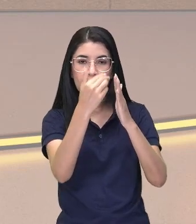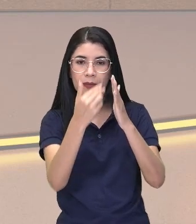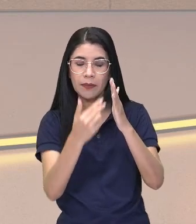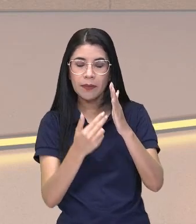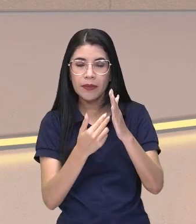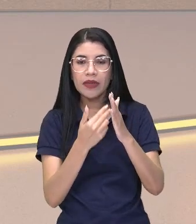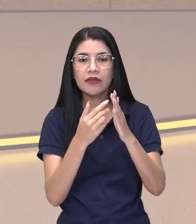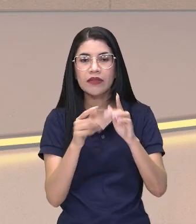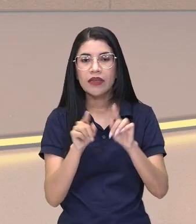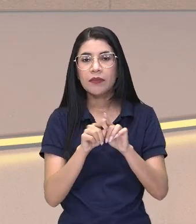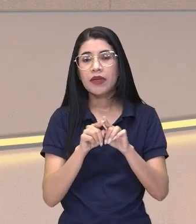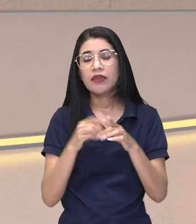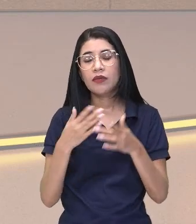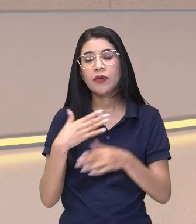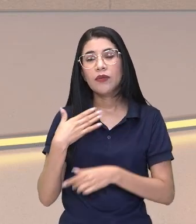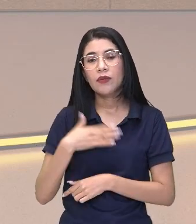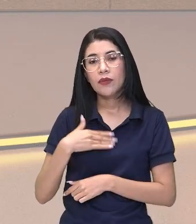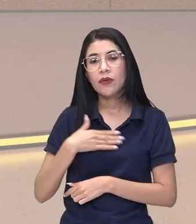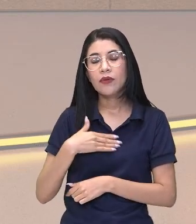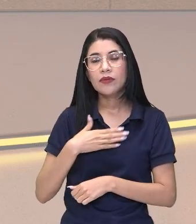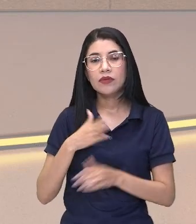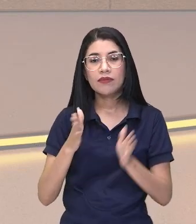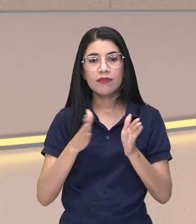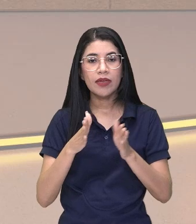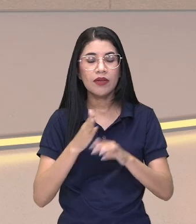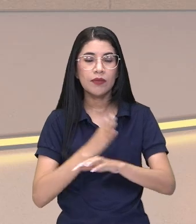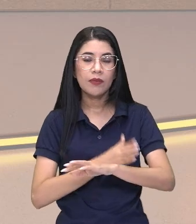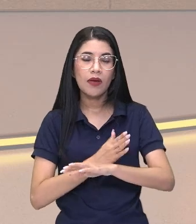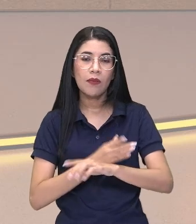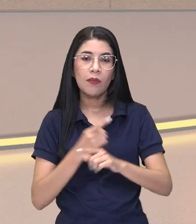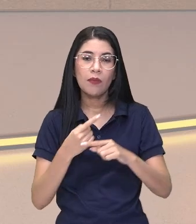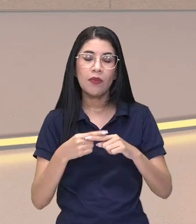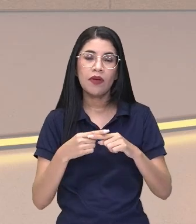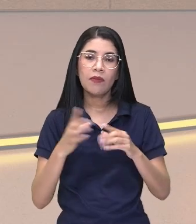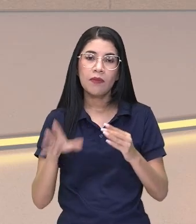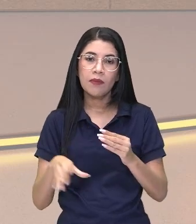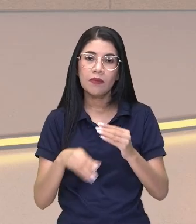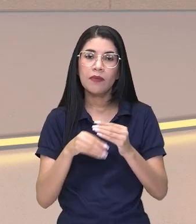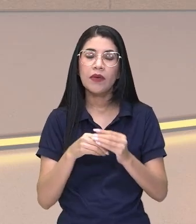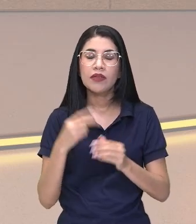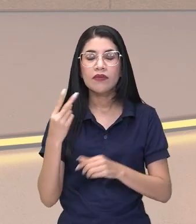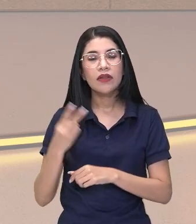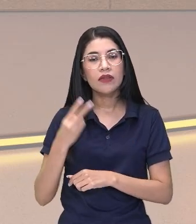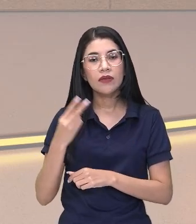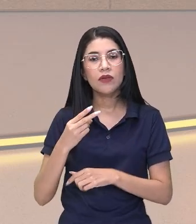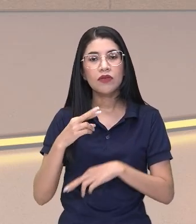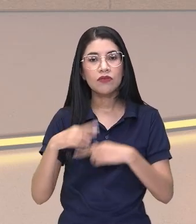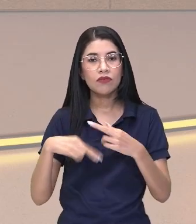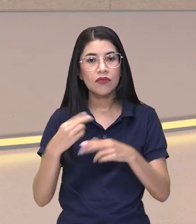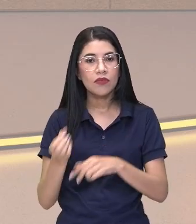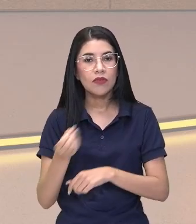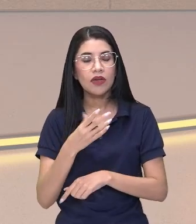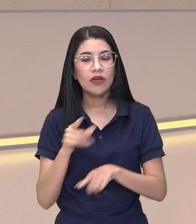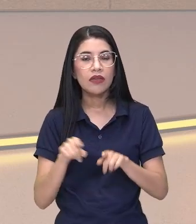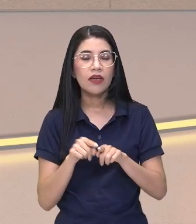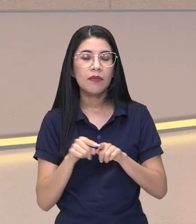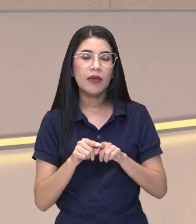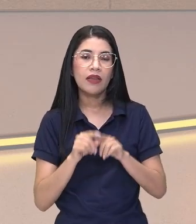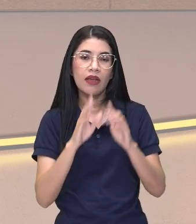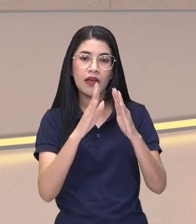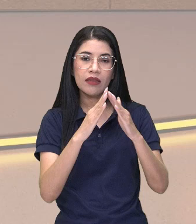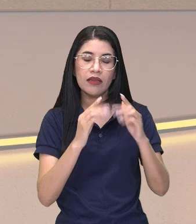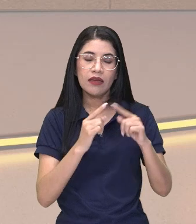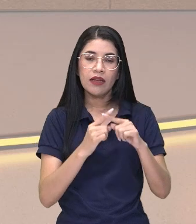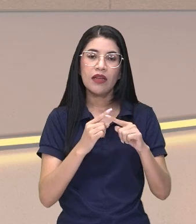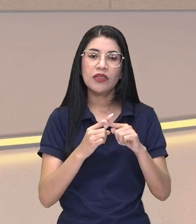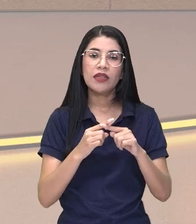quê? Gostar desse período, porque eu posso agregar, então, alguns valores desse renascimento para essa igreja que tem os valores